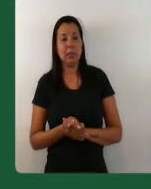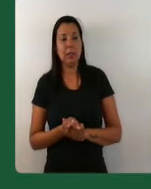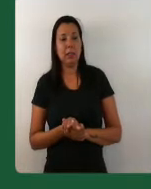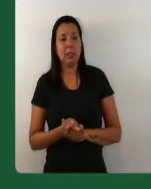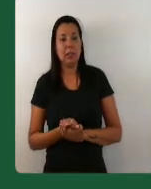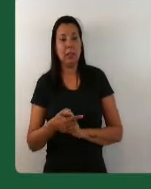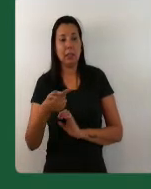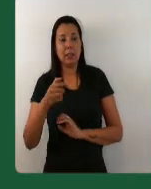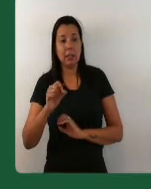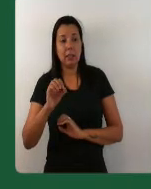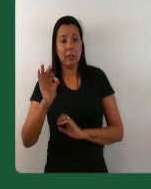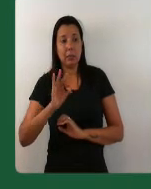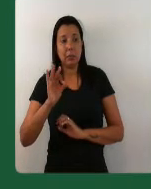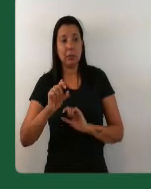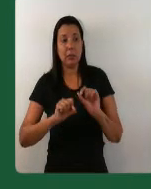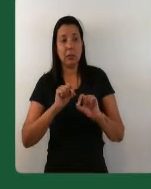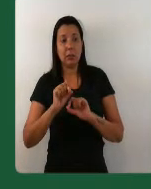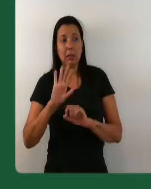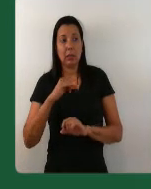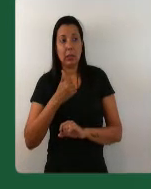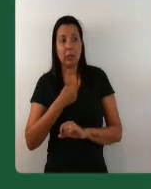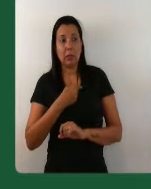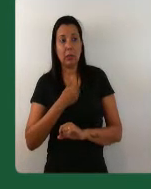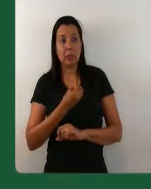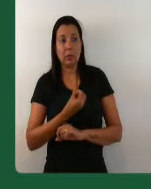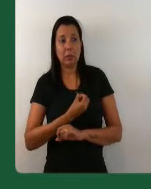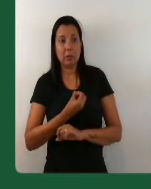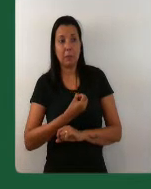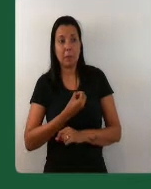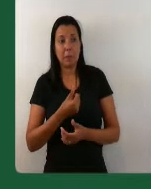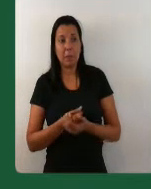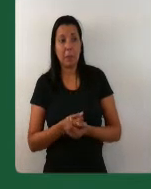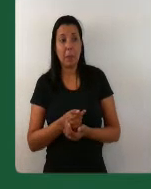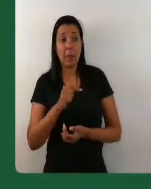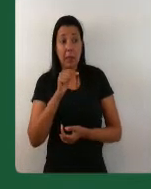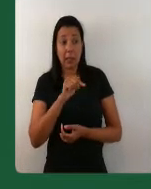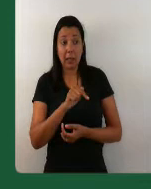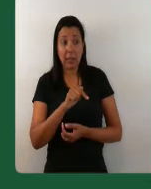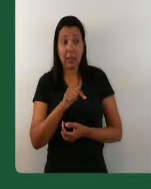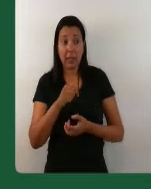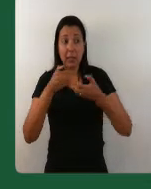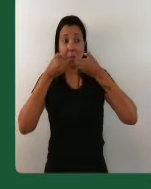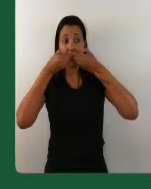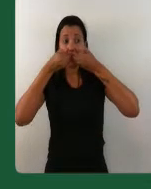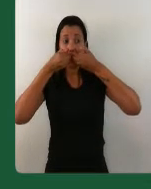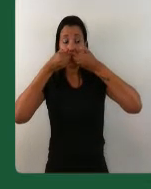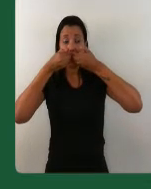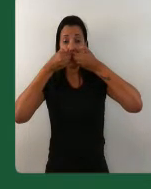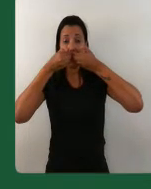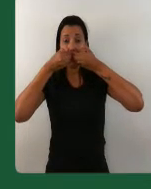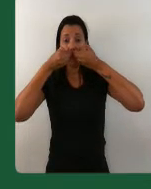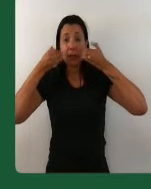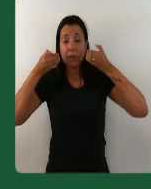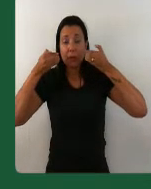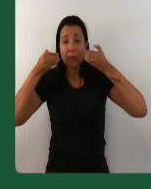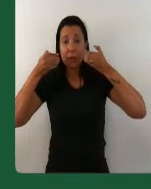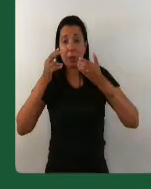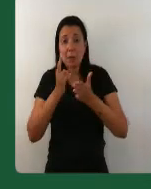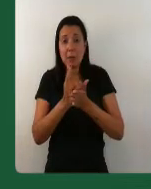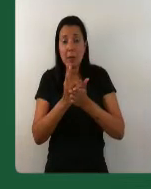60% dos nossos números. Aqui é a fissura lábio-palatina, o mesmo paciente que eu falei